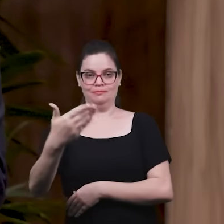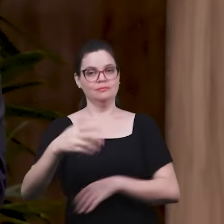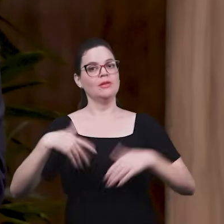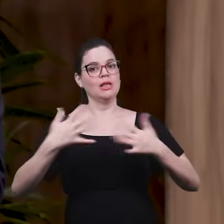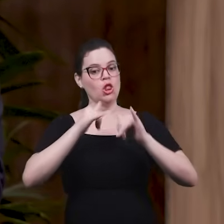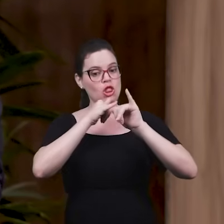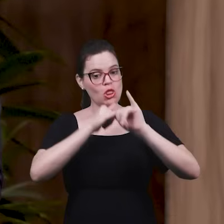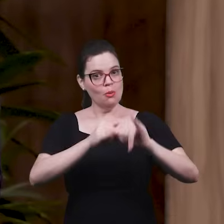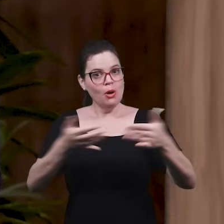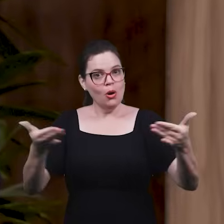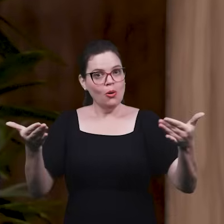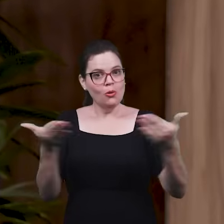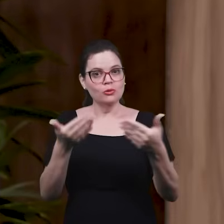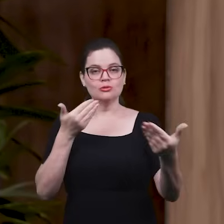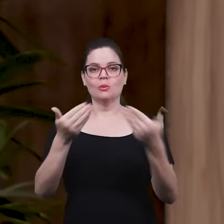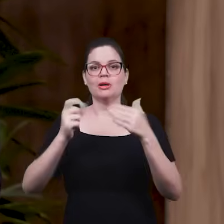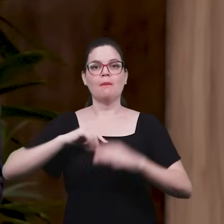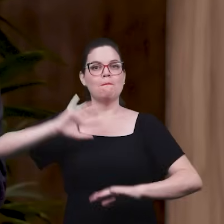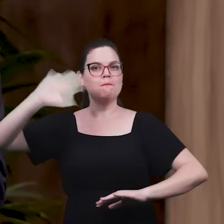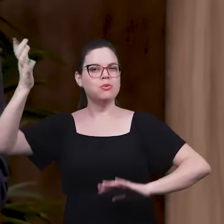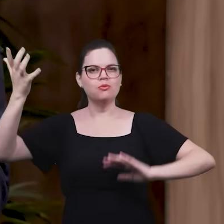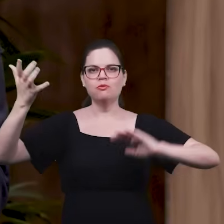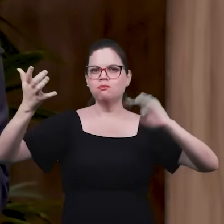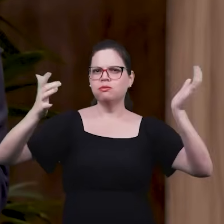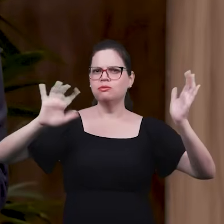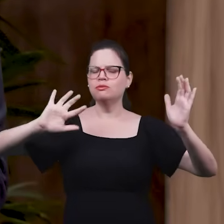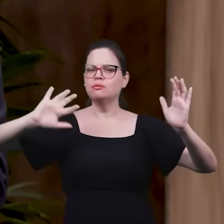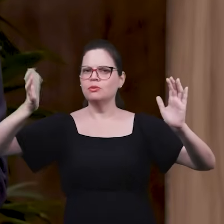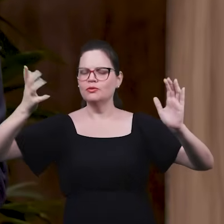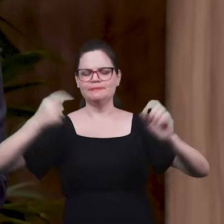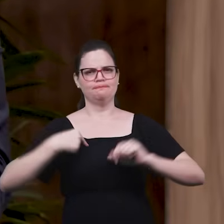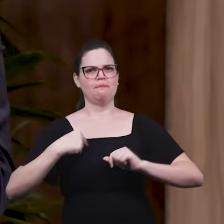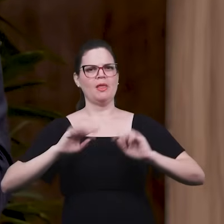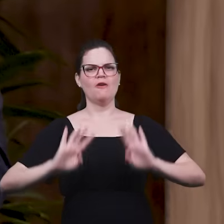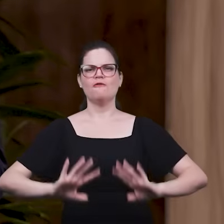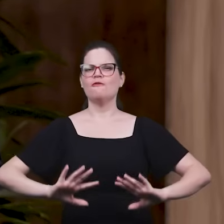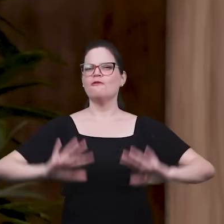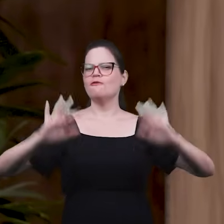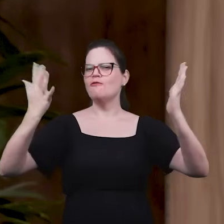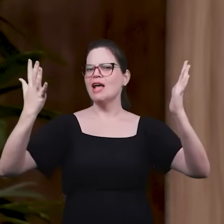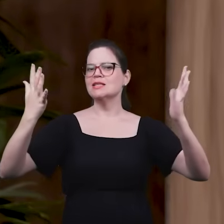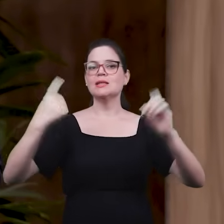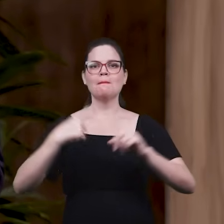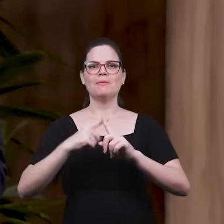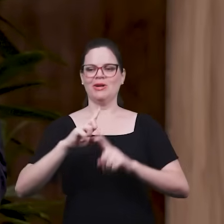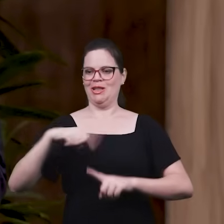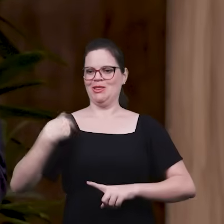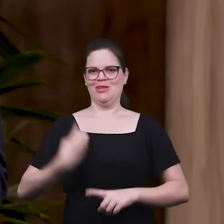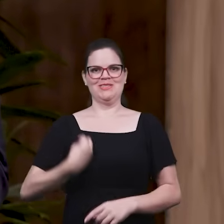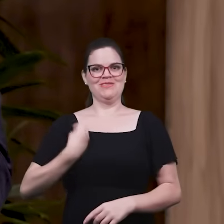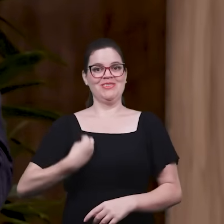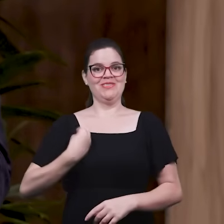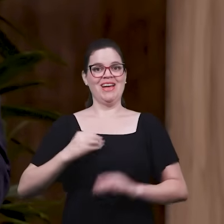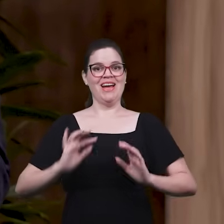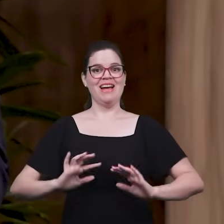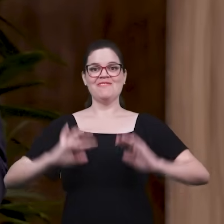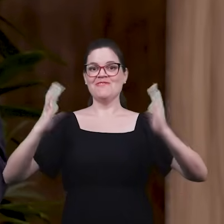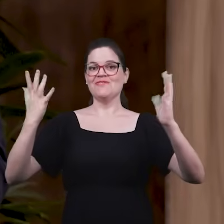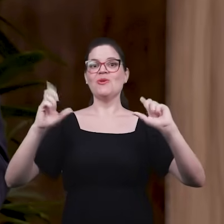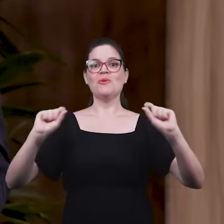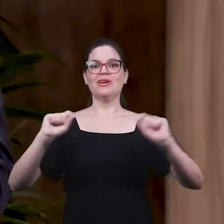era um povo que vivia as festas que Deus havia estabelecido. E nós estamos vivendo uma grande festa, que é a festa